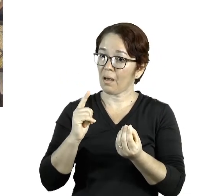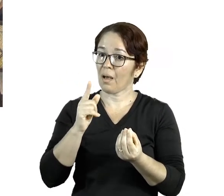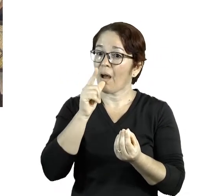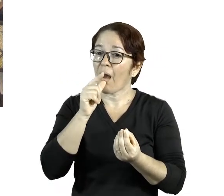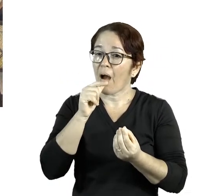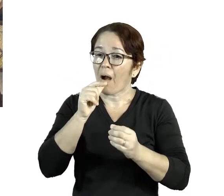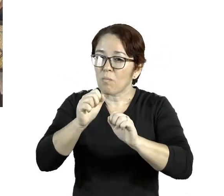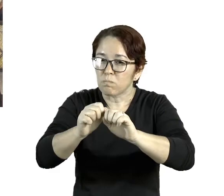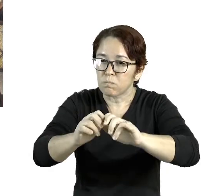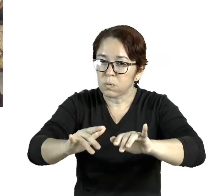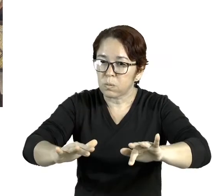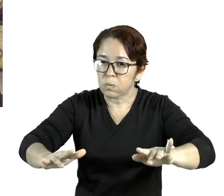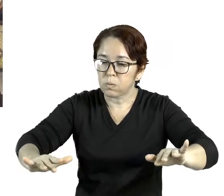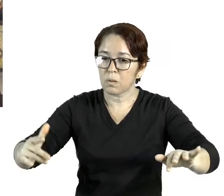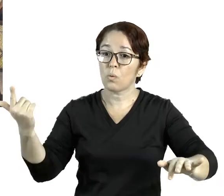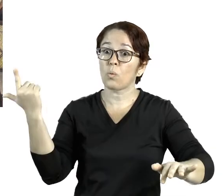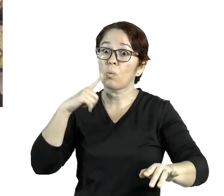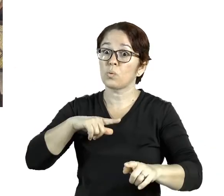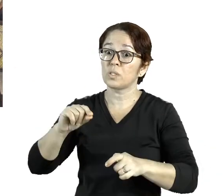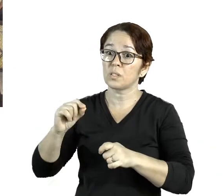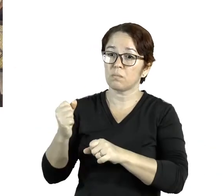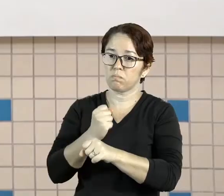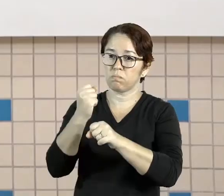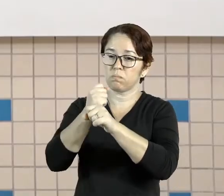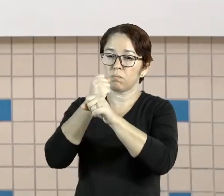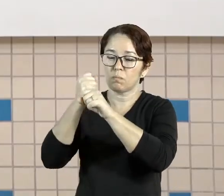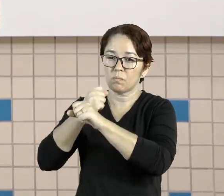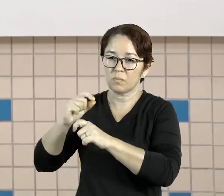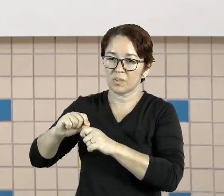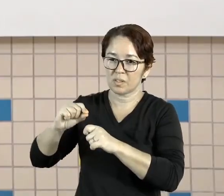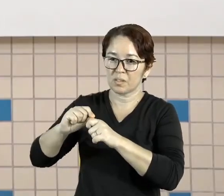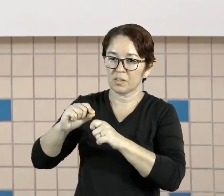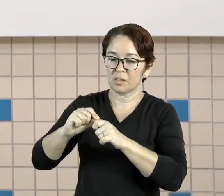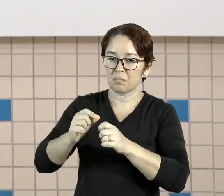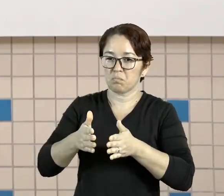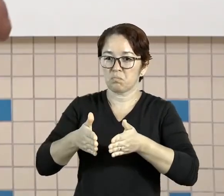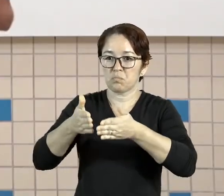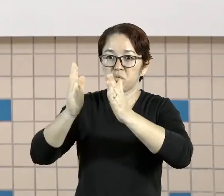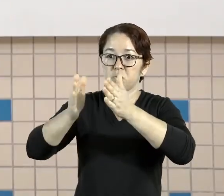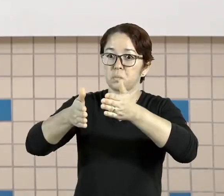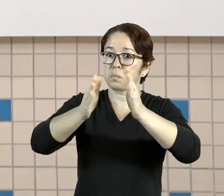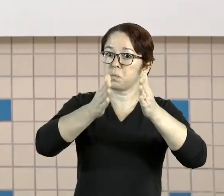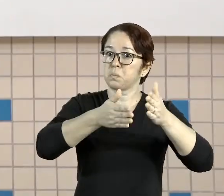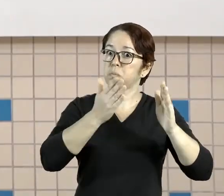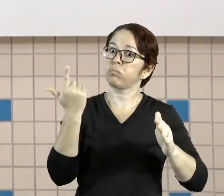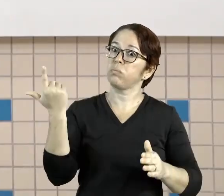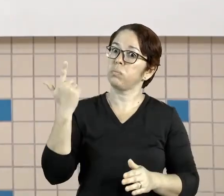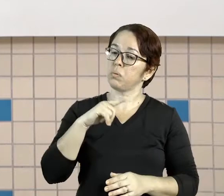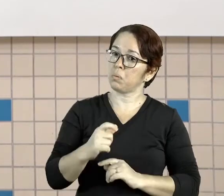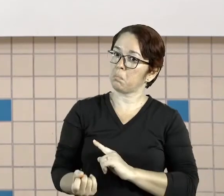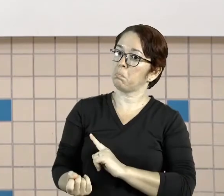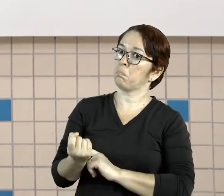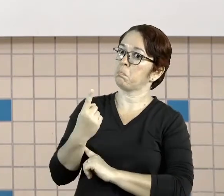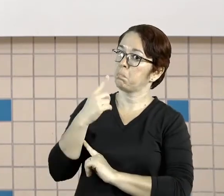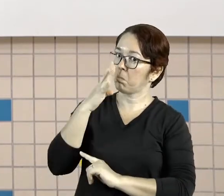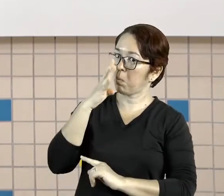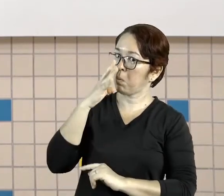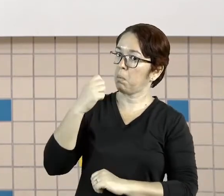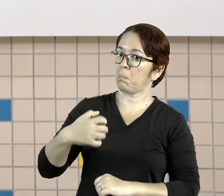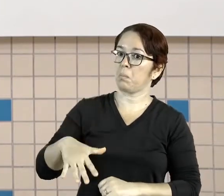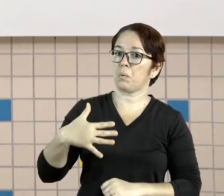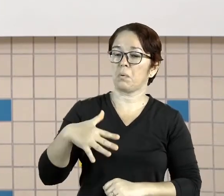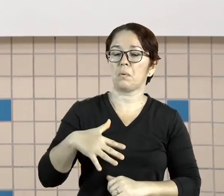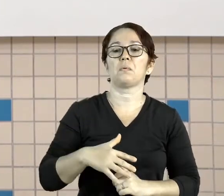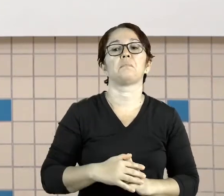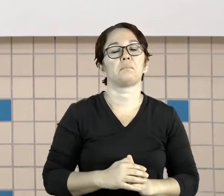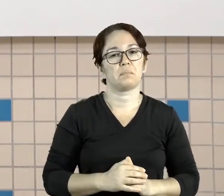Olha a astúcia dessa sociedade. Construir um grande império em cima de um lago, certo? E assim eles desenvolveram. Professor, qual